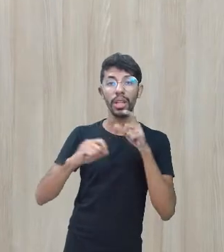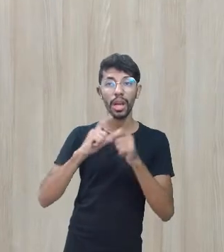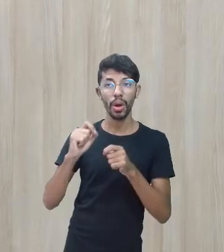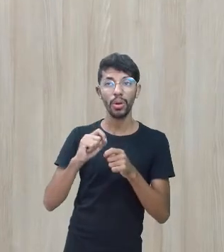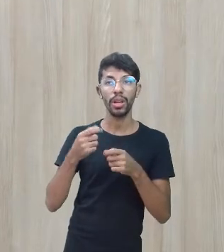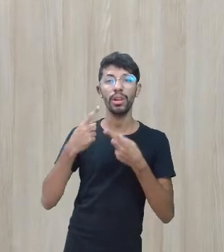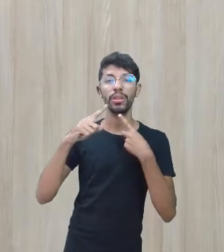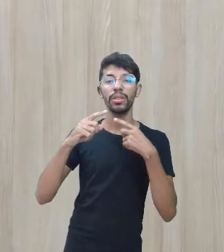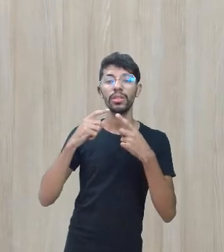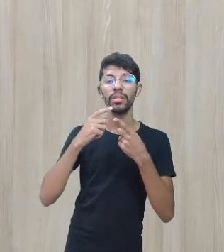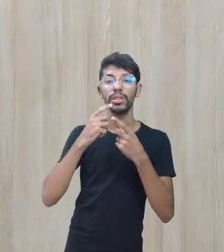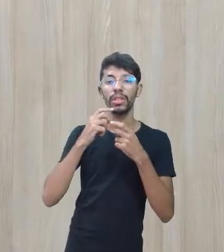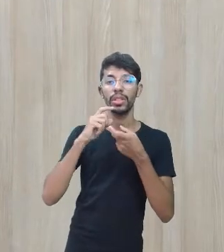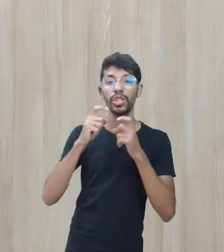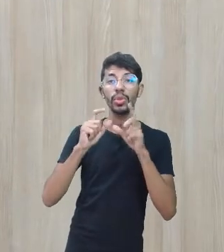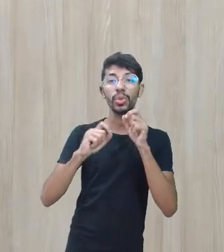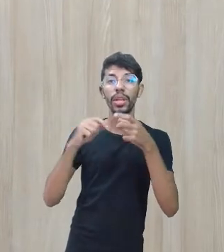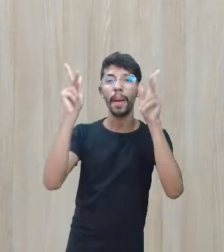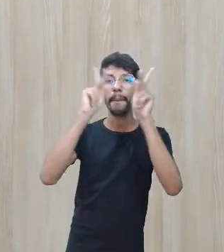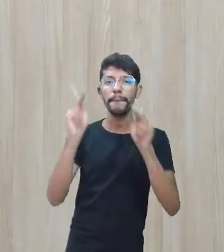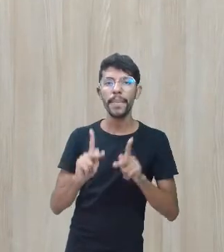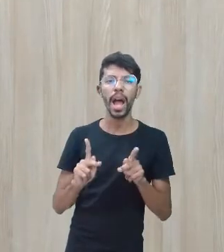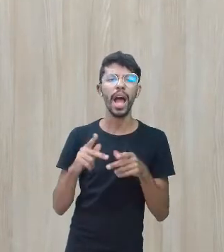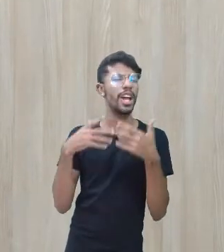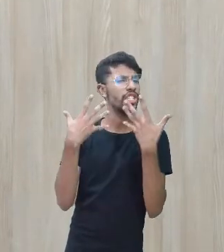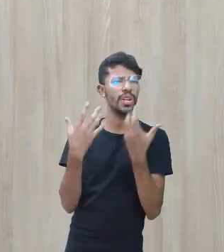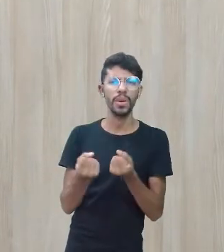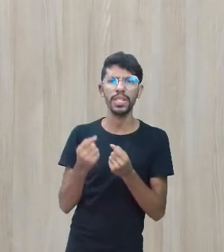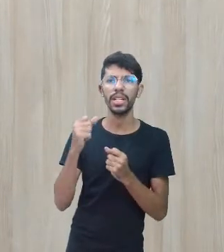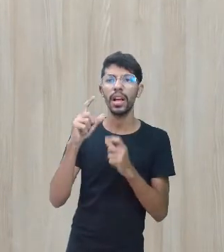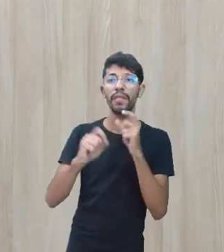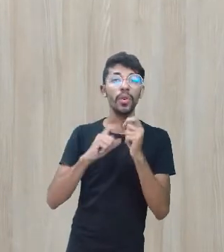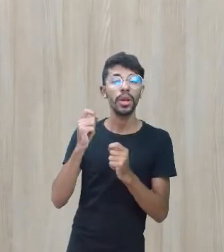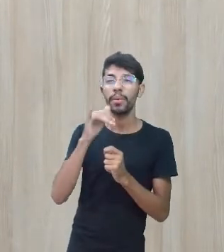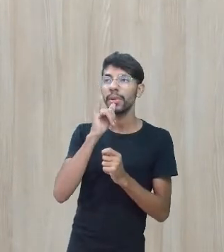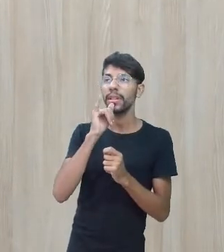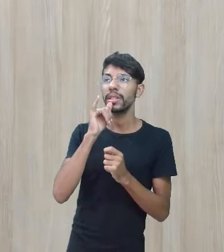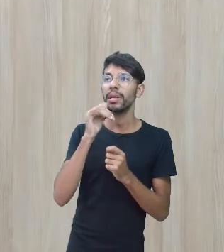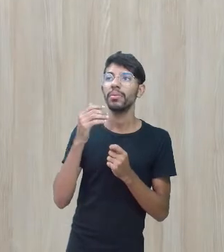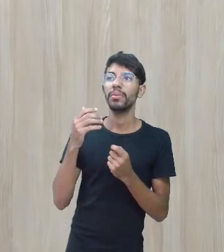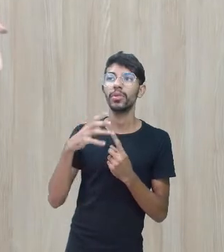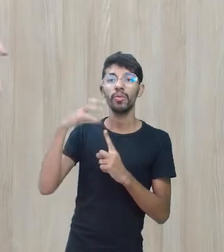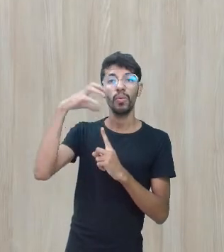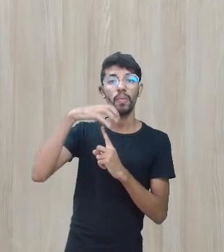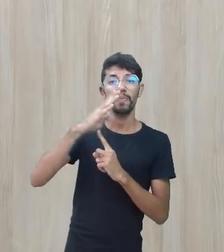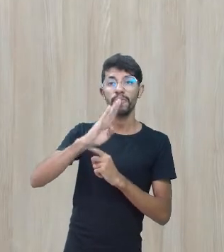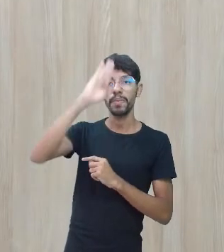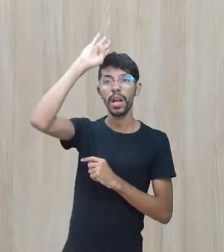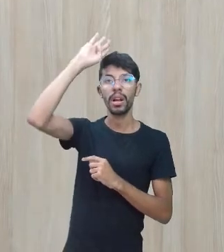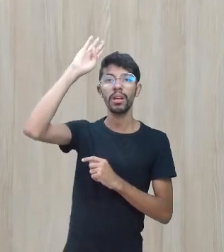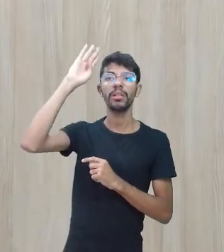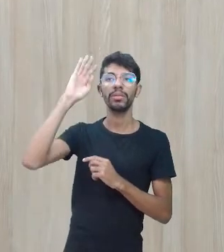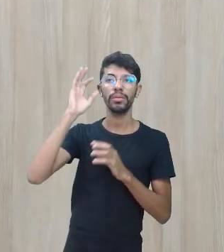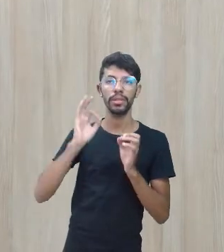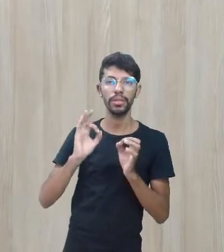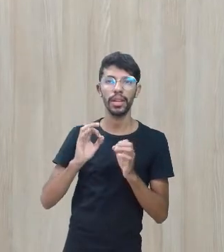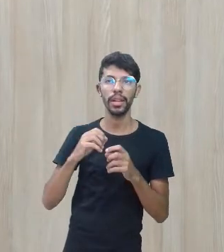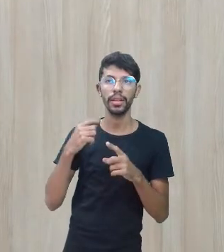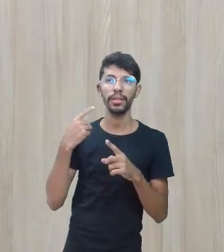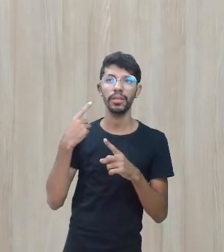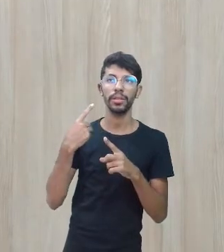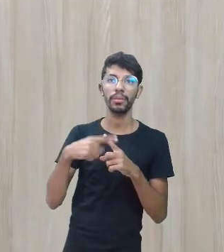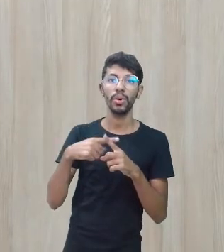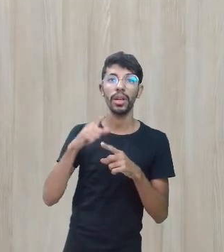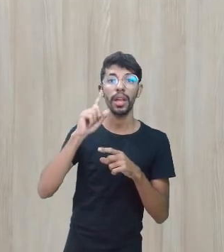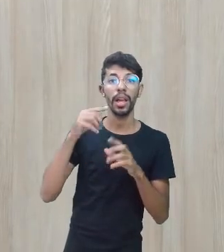não aceitavam o militarismo, não aceitavam a autoridade do imperador romano, né, porque aceitava apenas